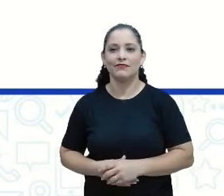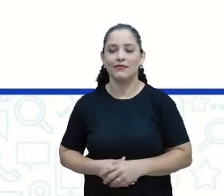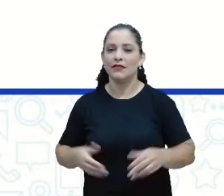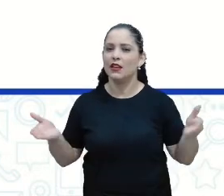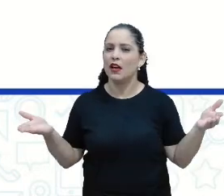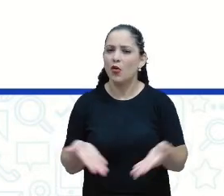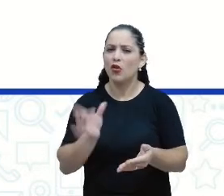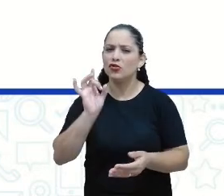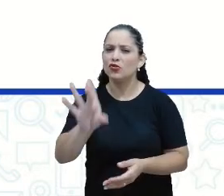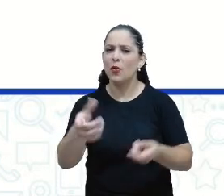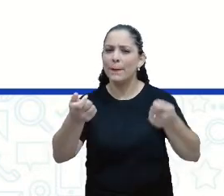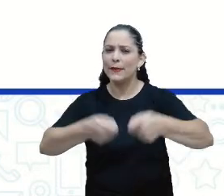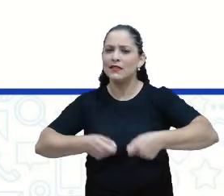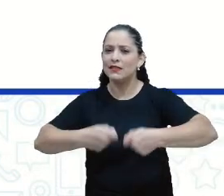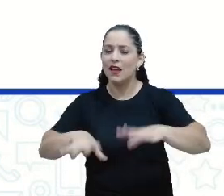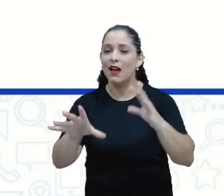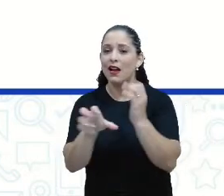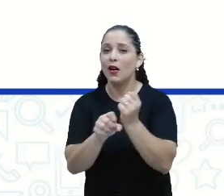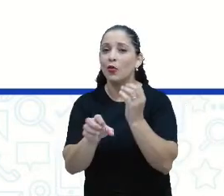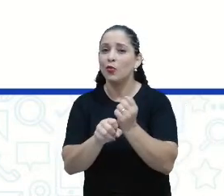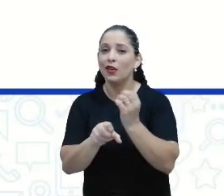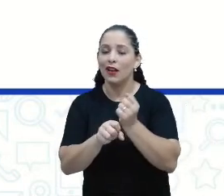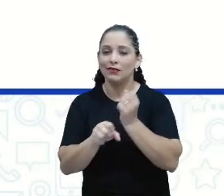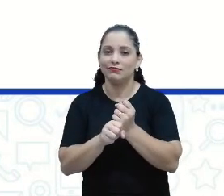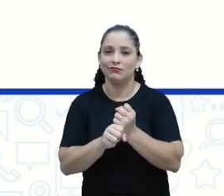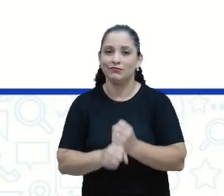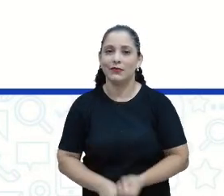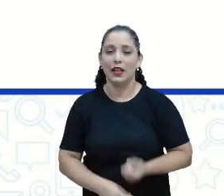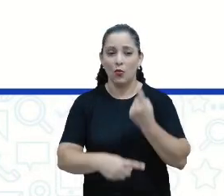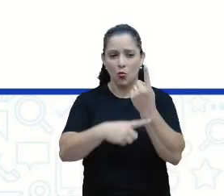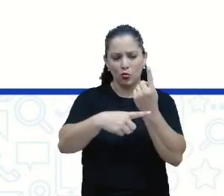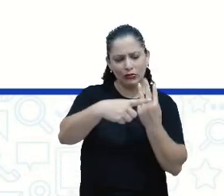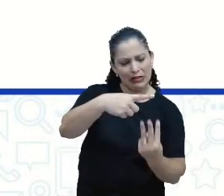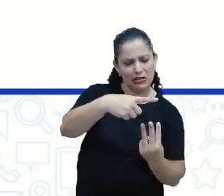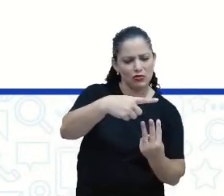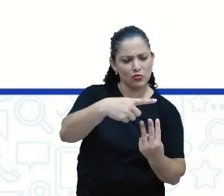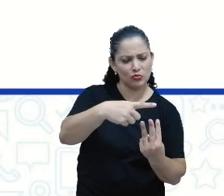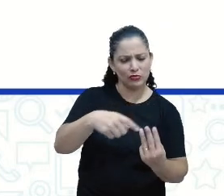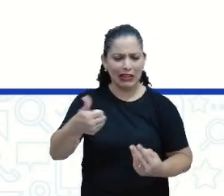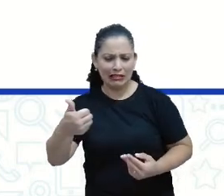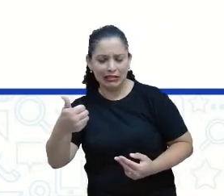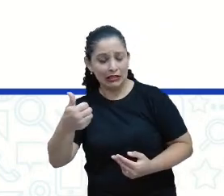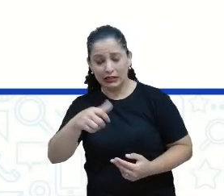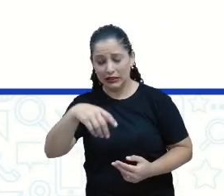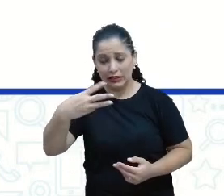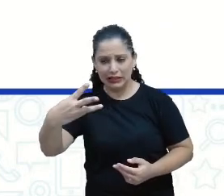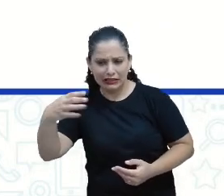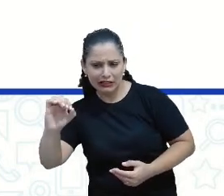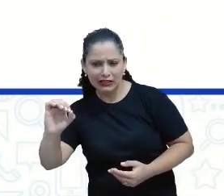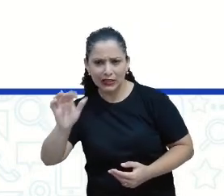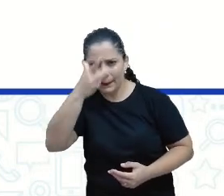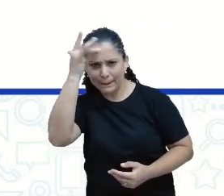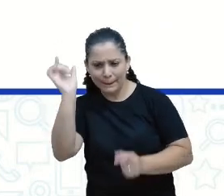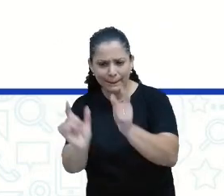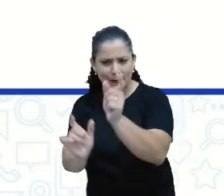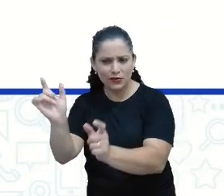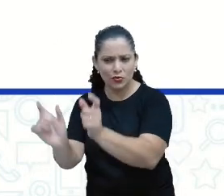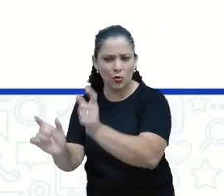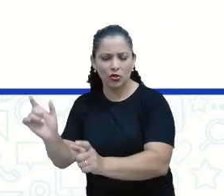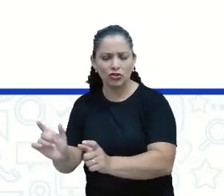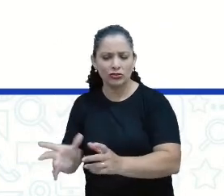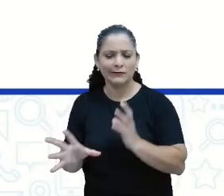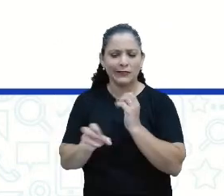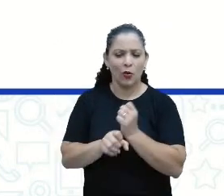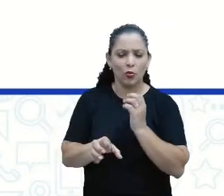preciso calcular 1/3 de um total de 30 estudantes, tá bom? Então, eu vou calcular, ó, 1/3